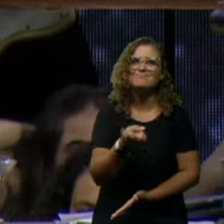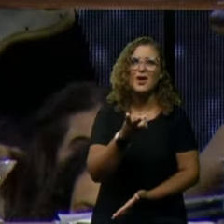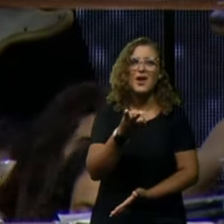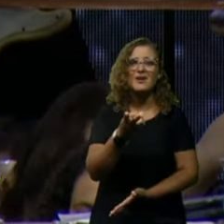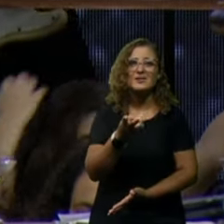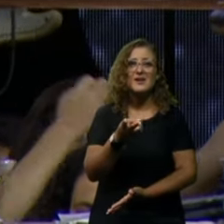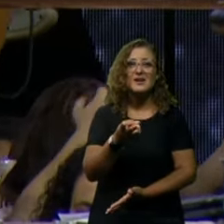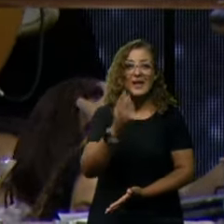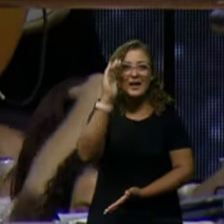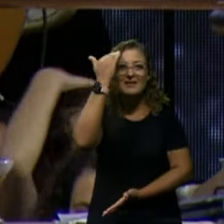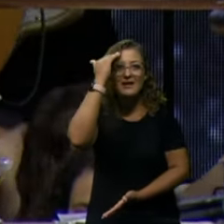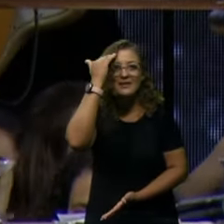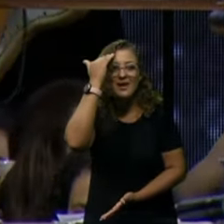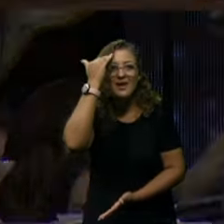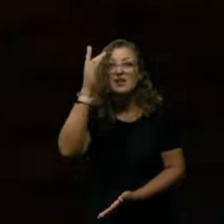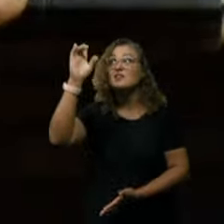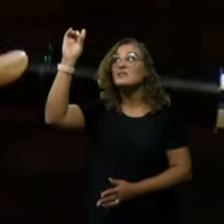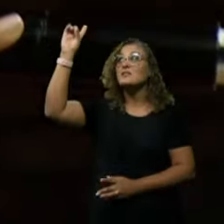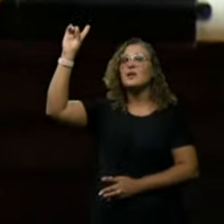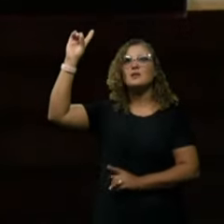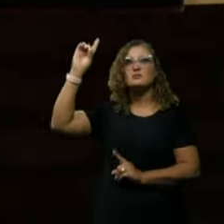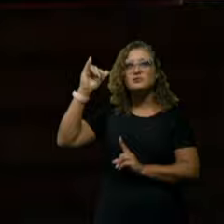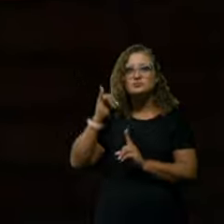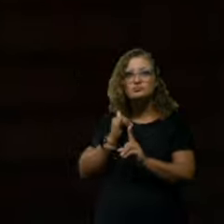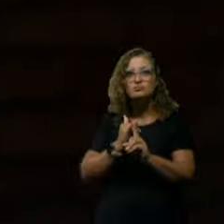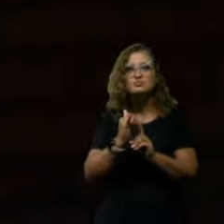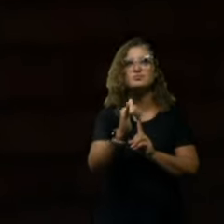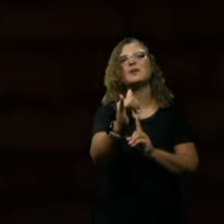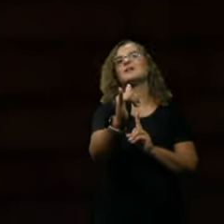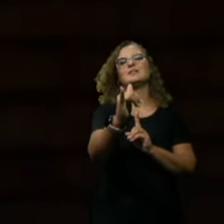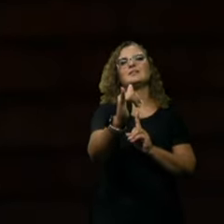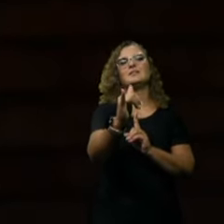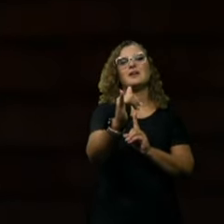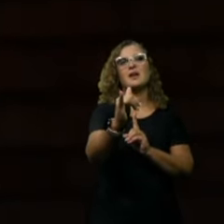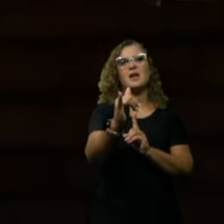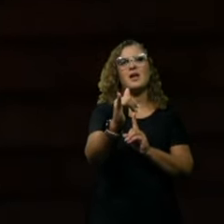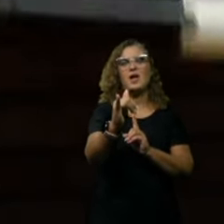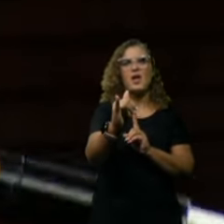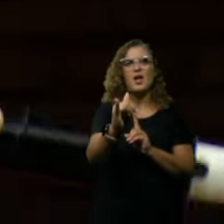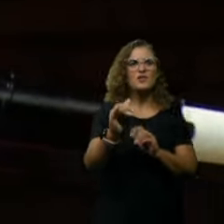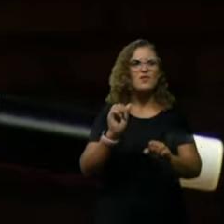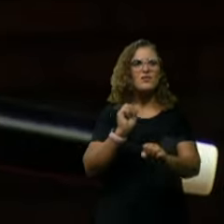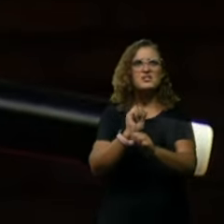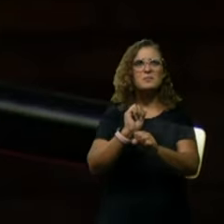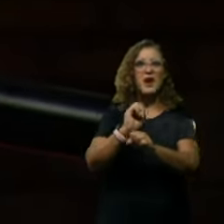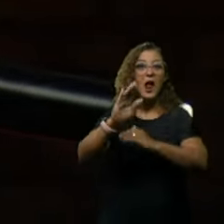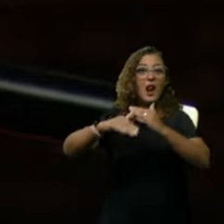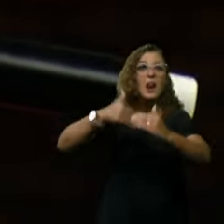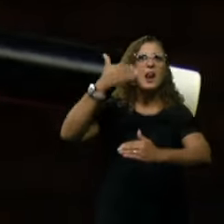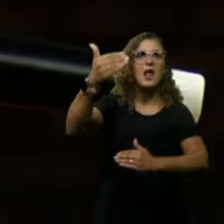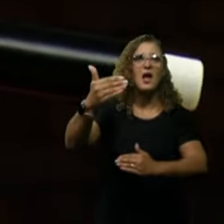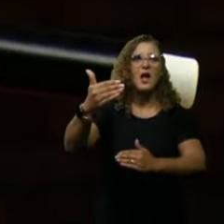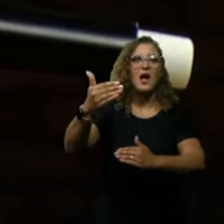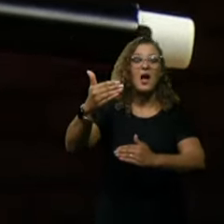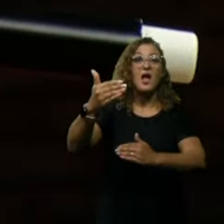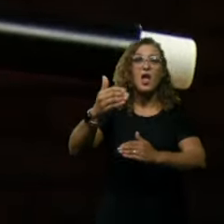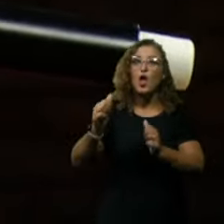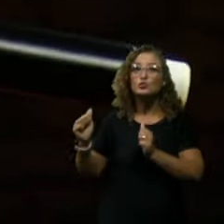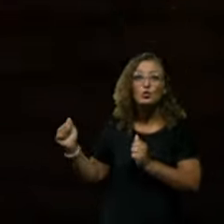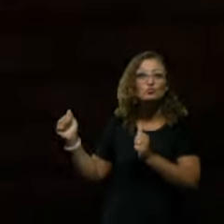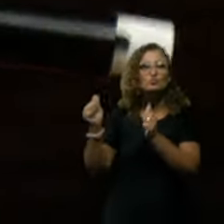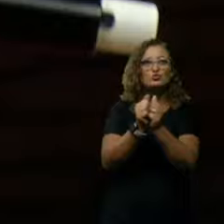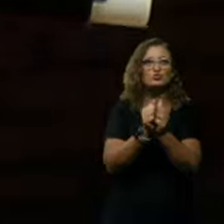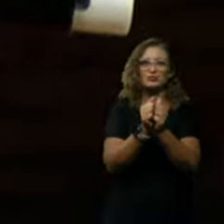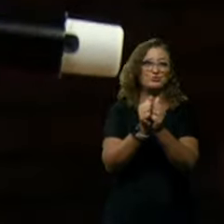entendendo mas acende diz o senhor eu não vou te esperar do outro lado eu estou passando com